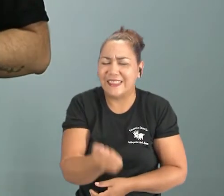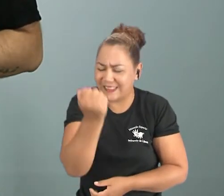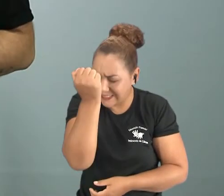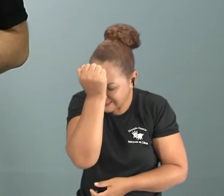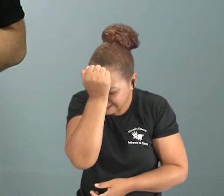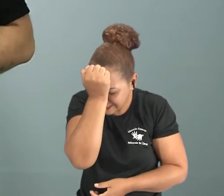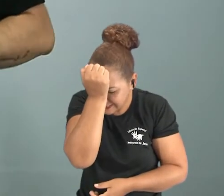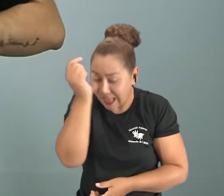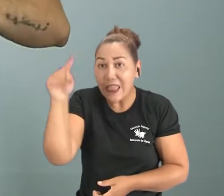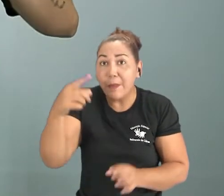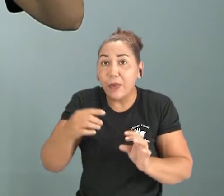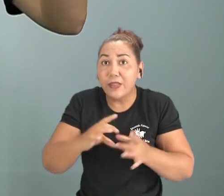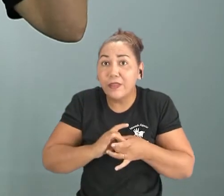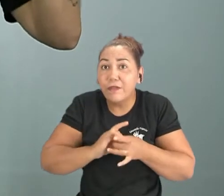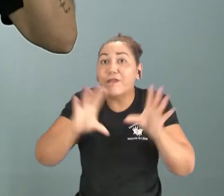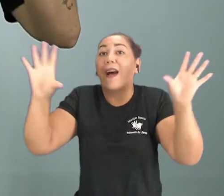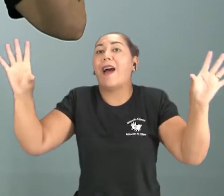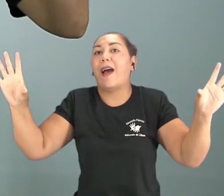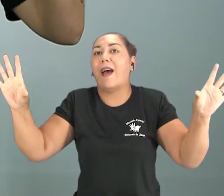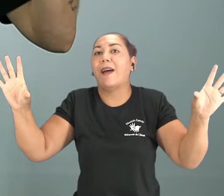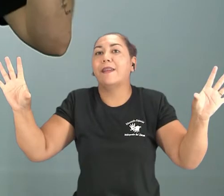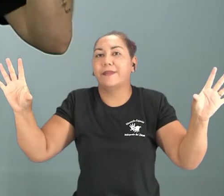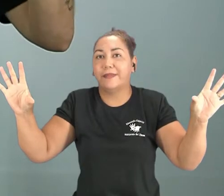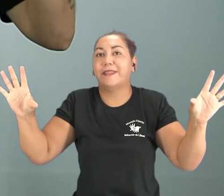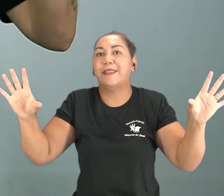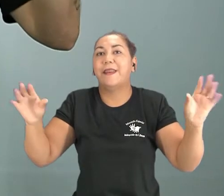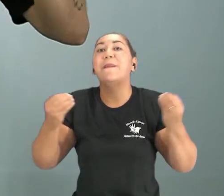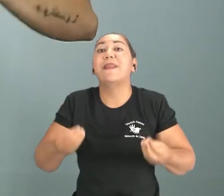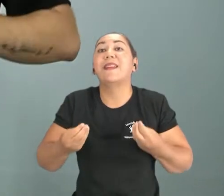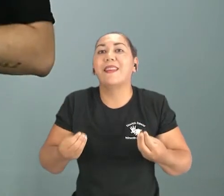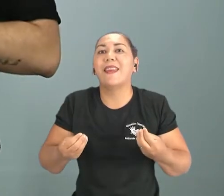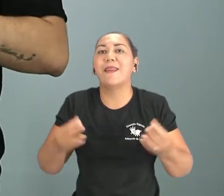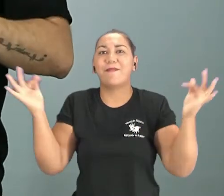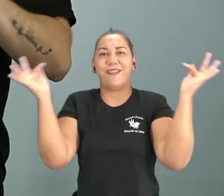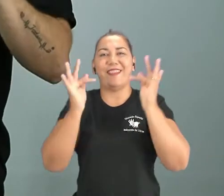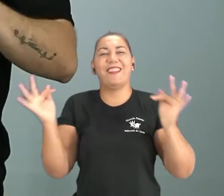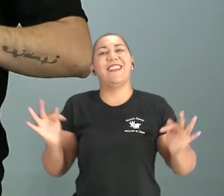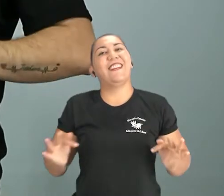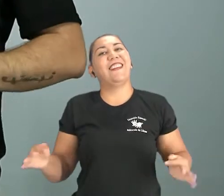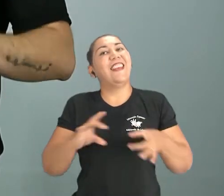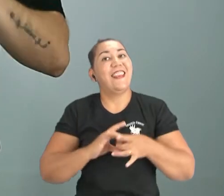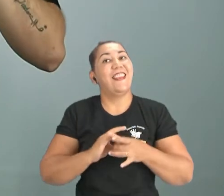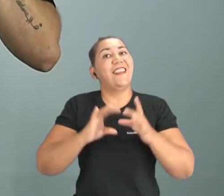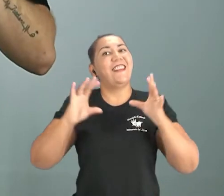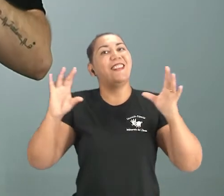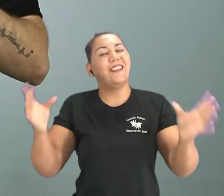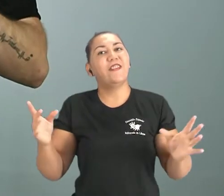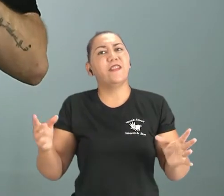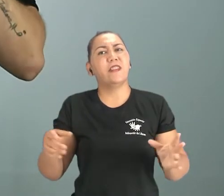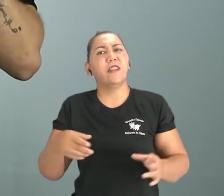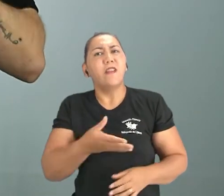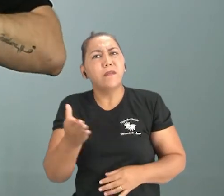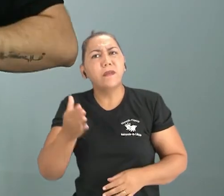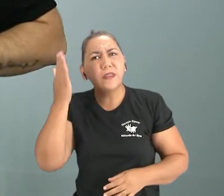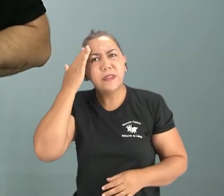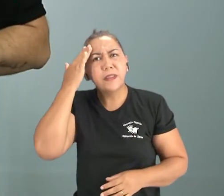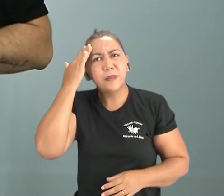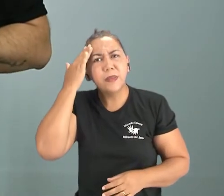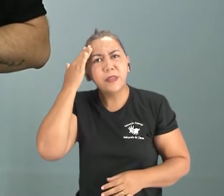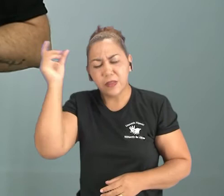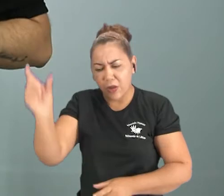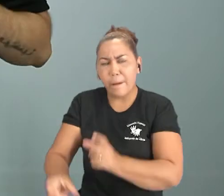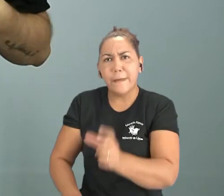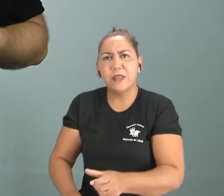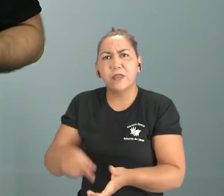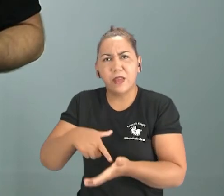e soltaram ele para que ele ficasse feliz e livre e você sabia que ele é um dos personagens mais famosos